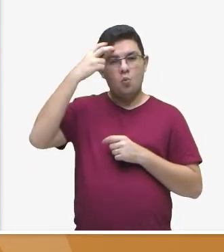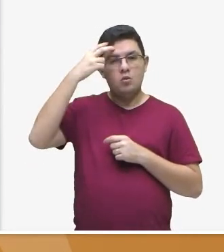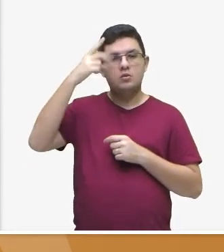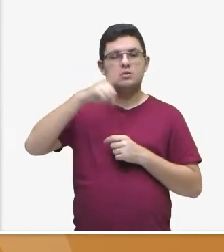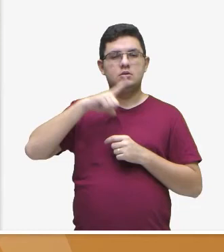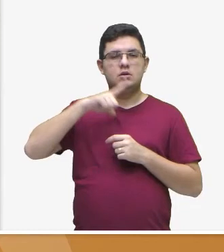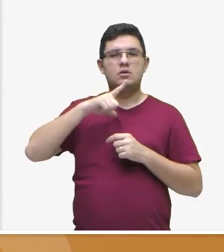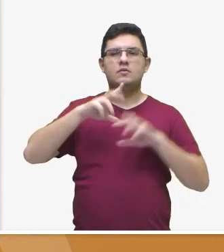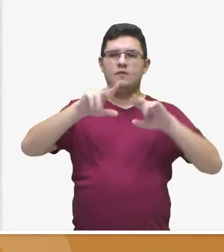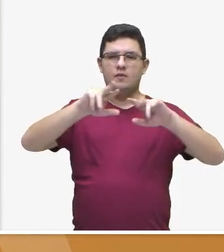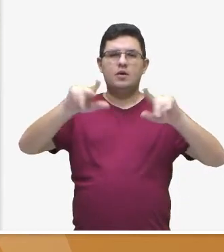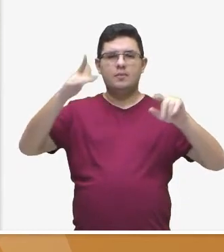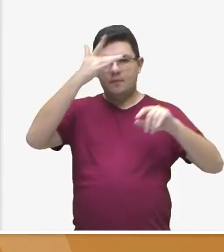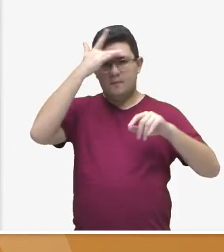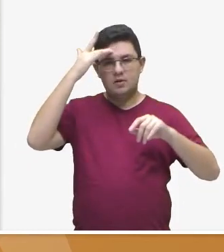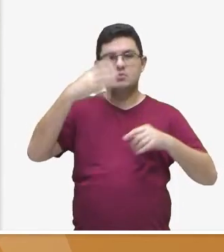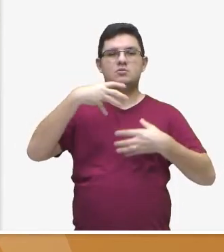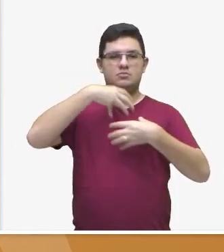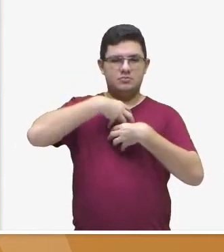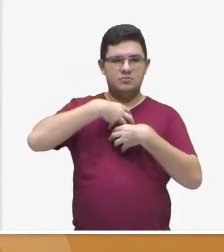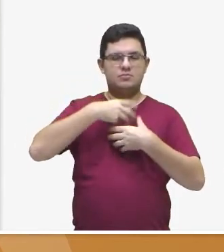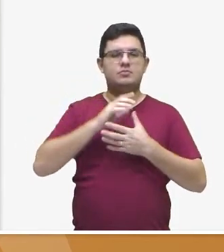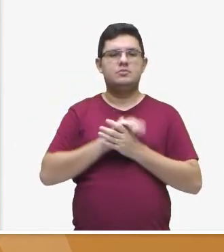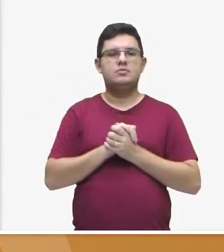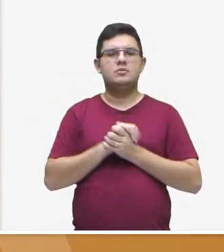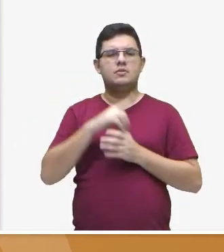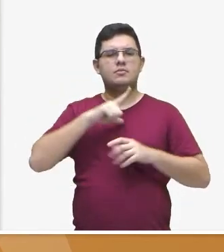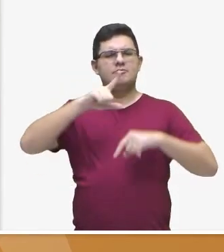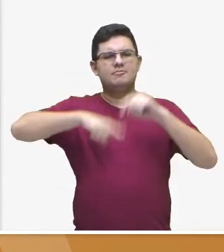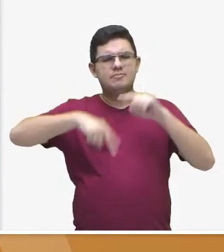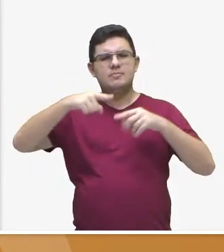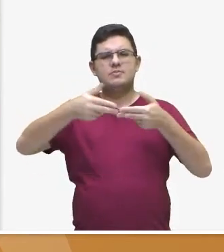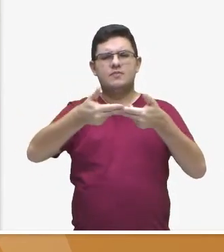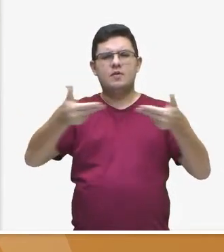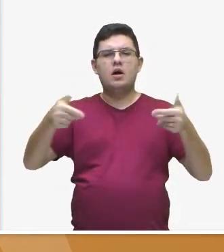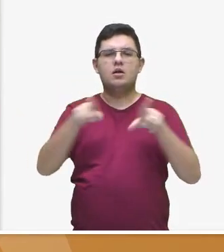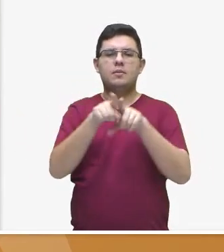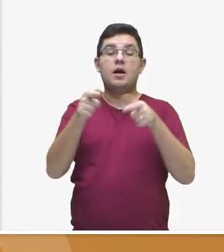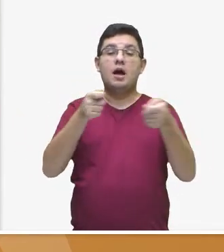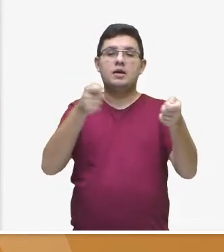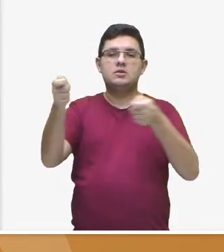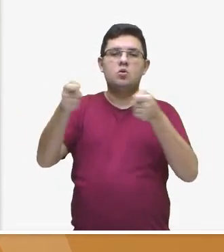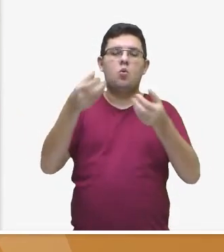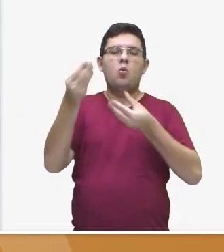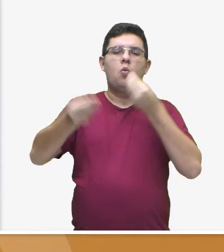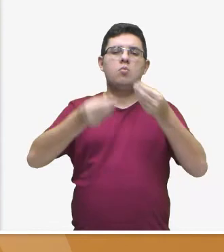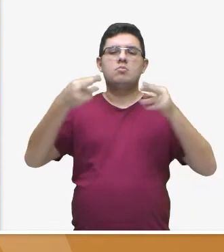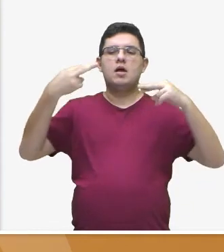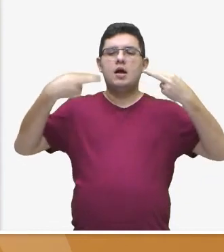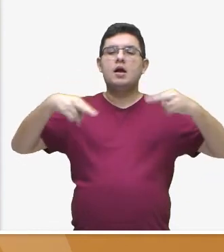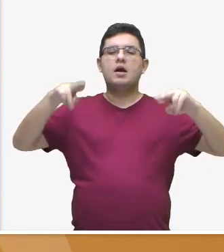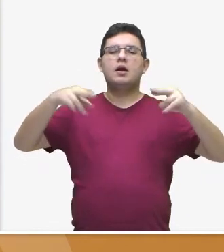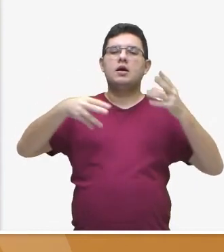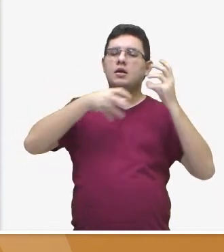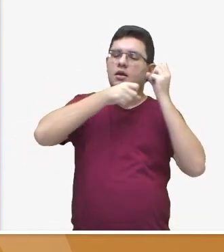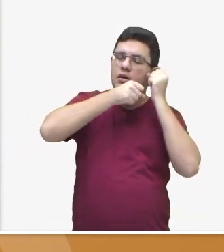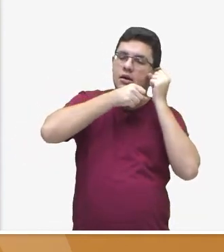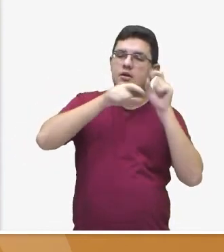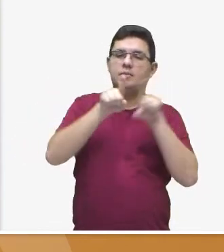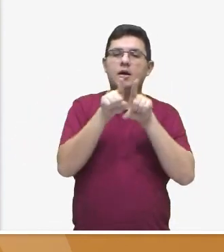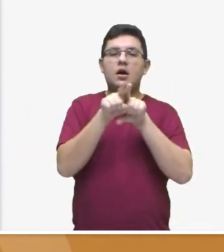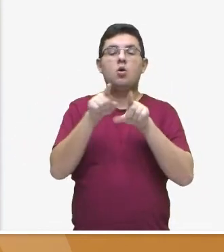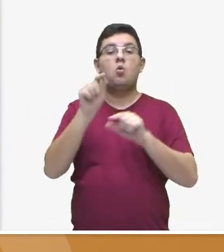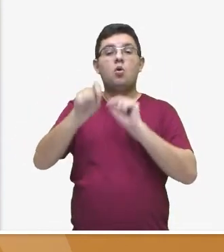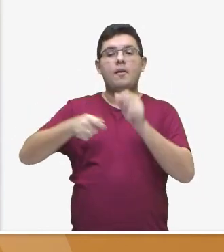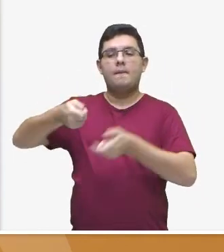os indivíduos e vão desde objetos e ações simples, como deitar em redes e preparar pratos como tapioca e